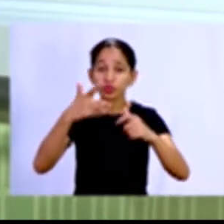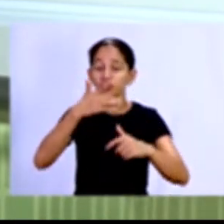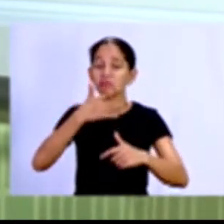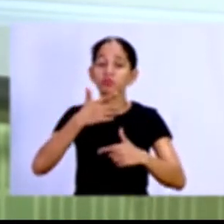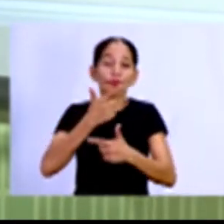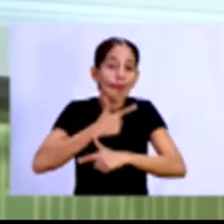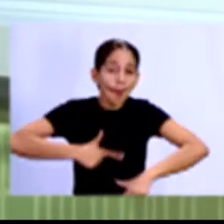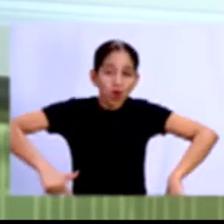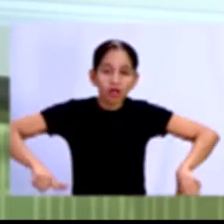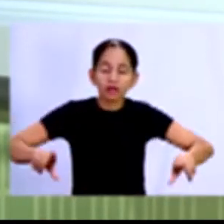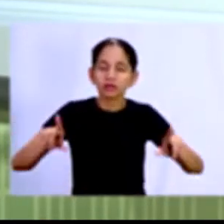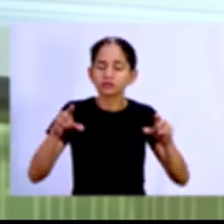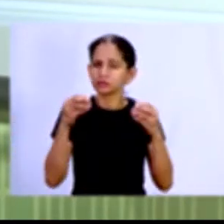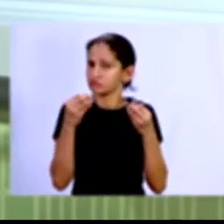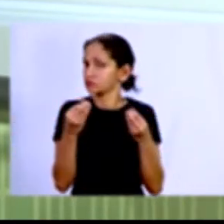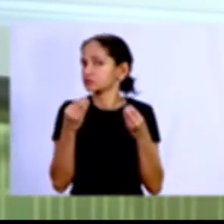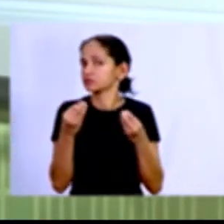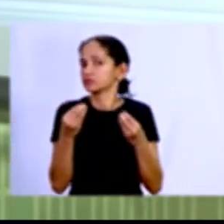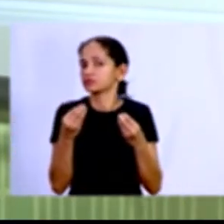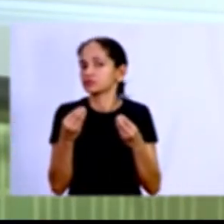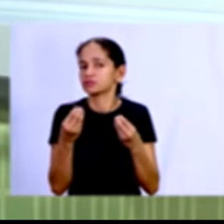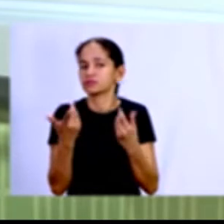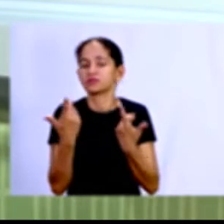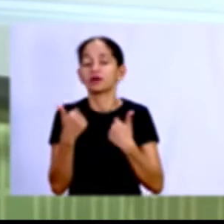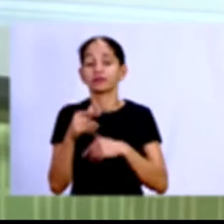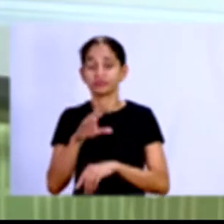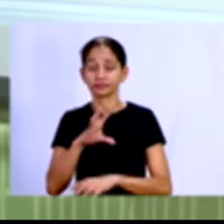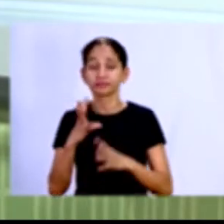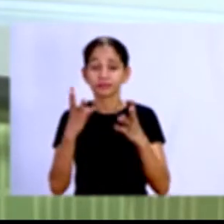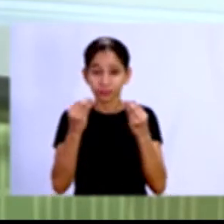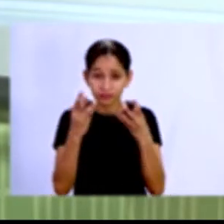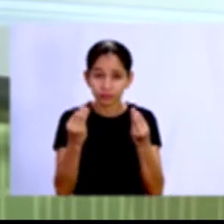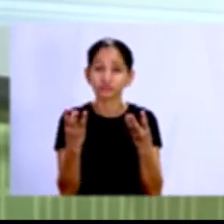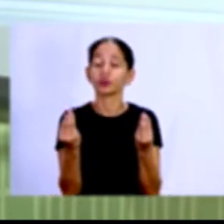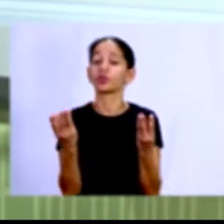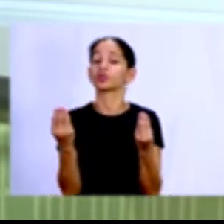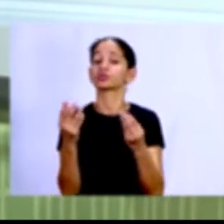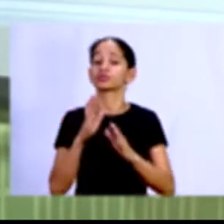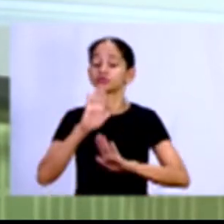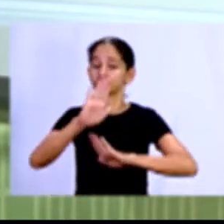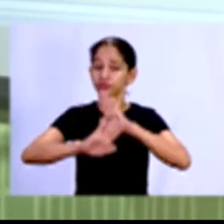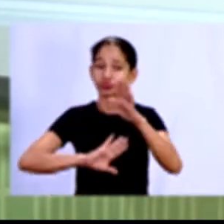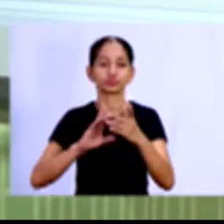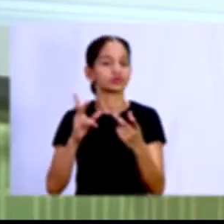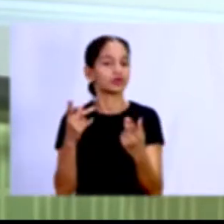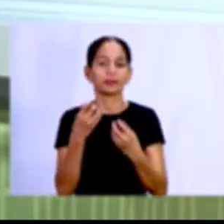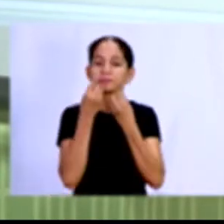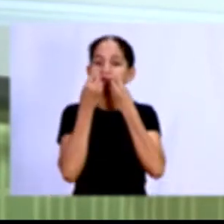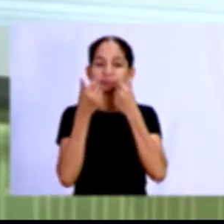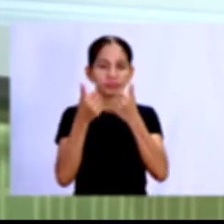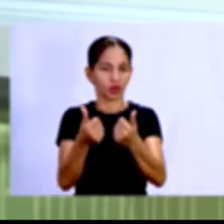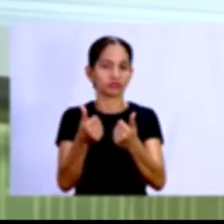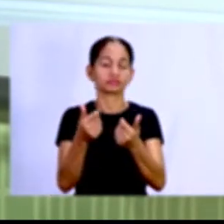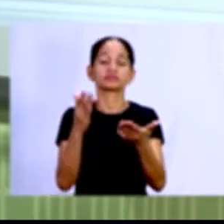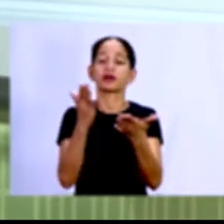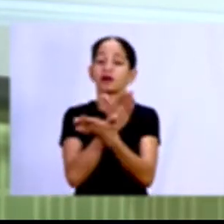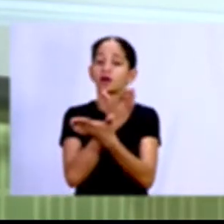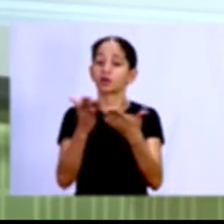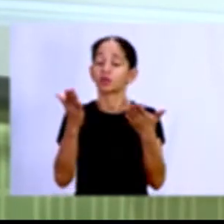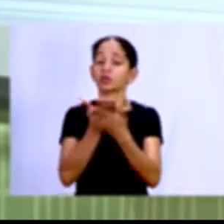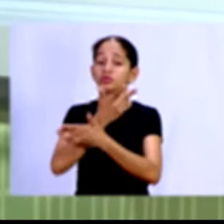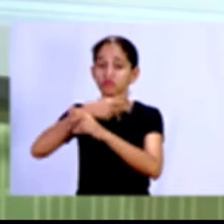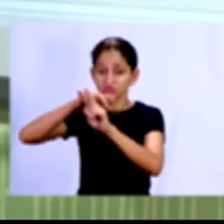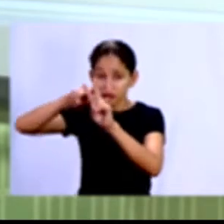rede. Quem compartilhava mais, enfim, esse tipo de comportamento não é um comportamento adequado. E alguns